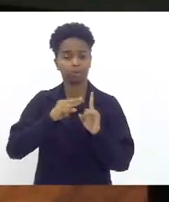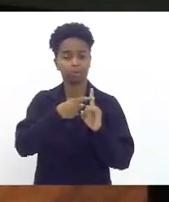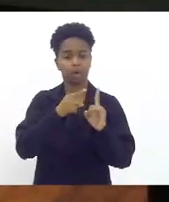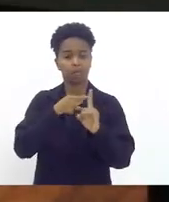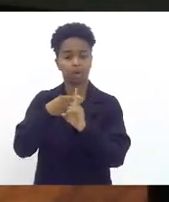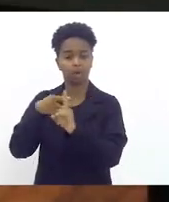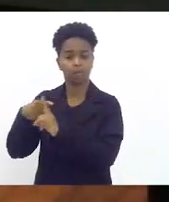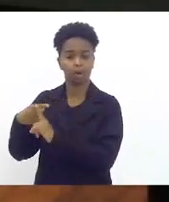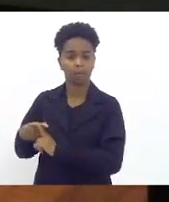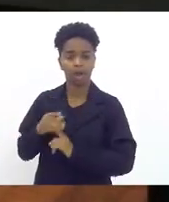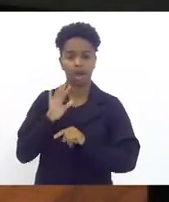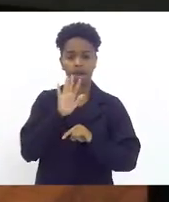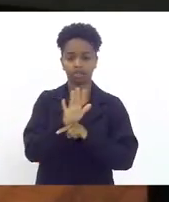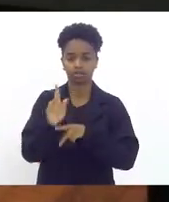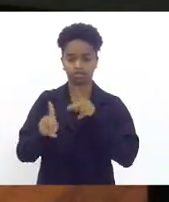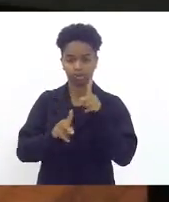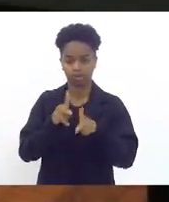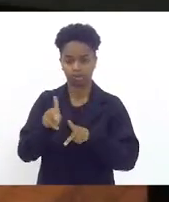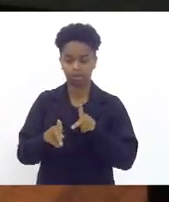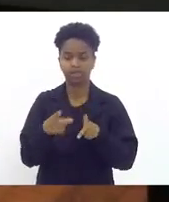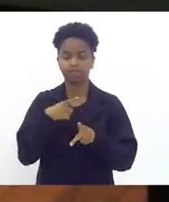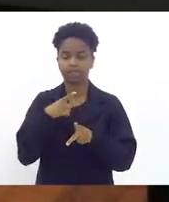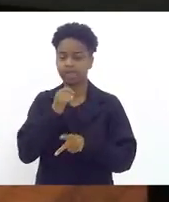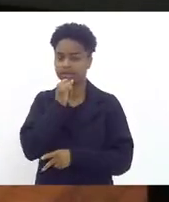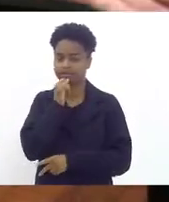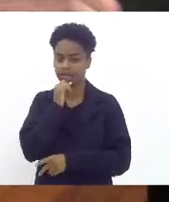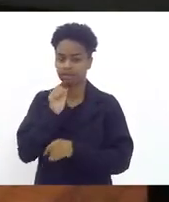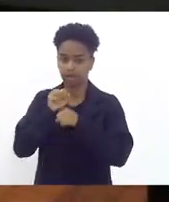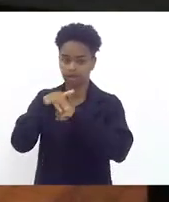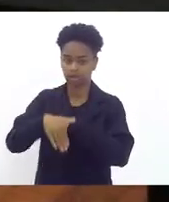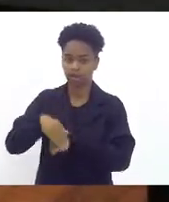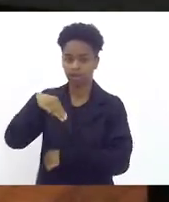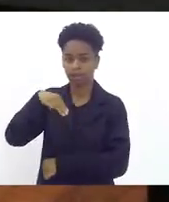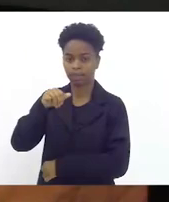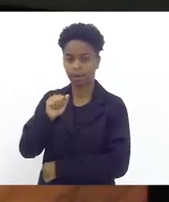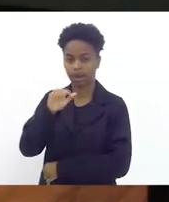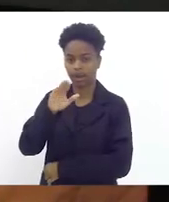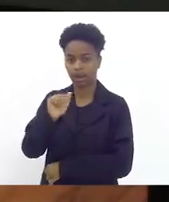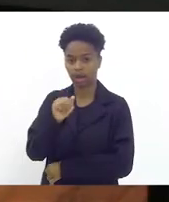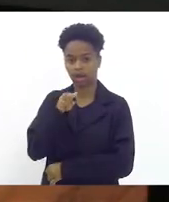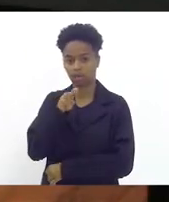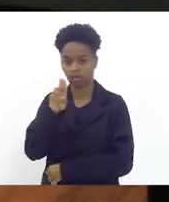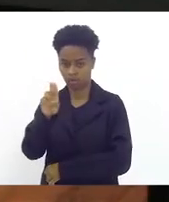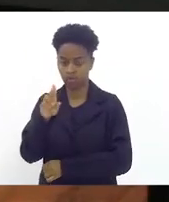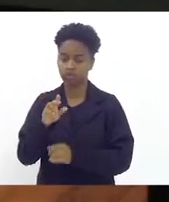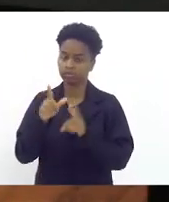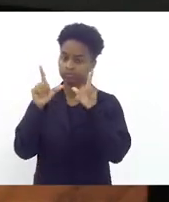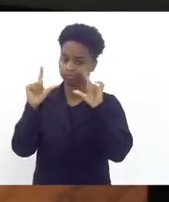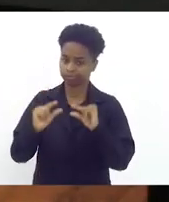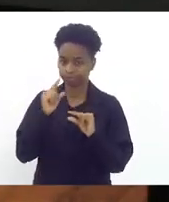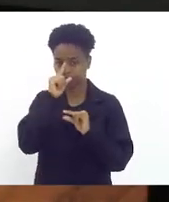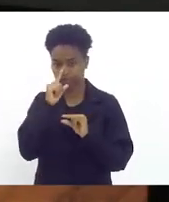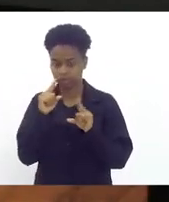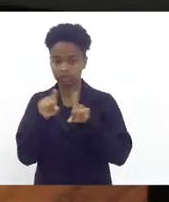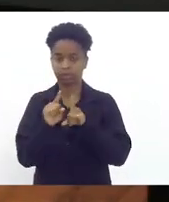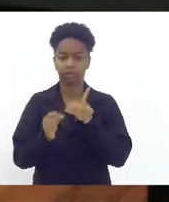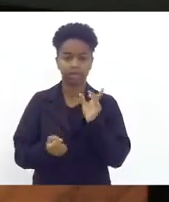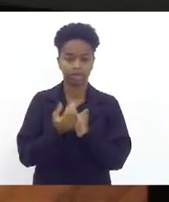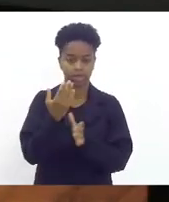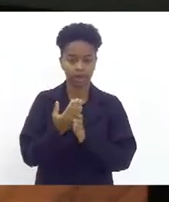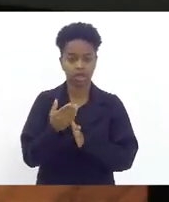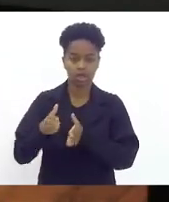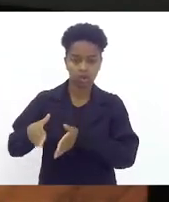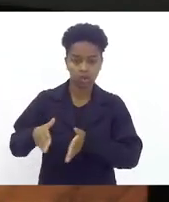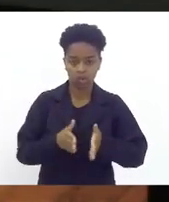para a população a gente vê o exemplo ali de Cachoeiras de Macacu diminuindo risco fazendo corredores poderia ser